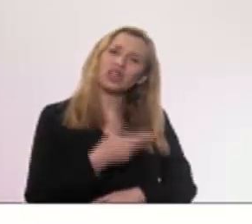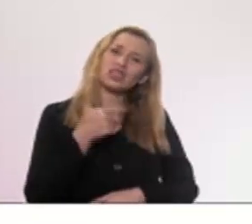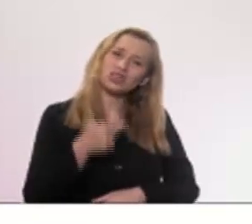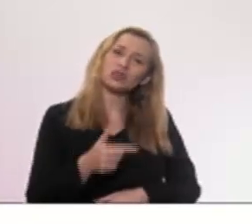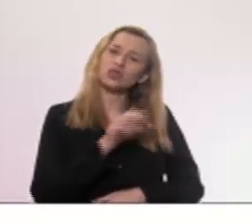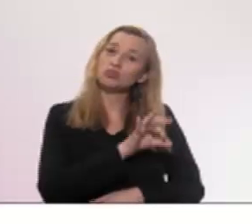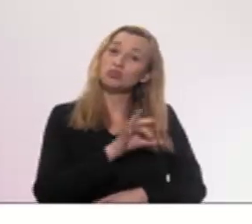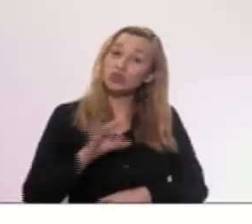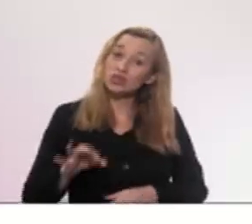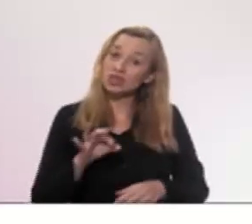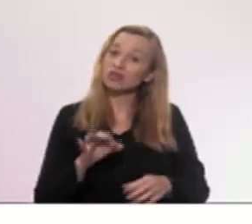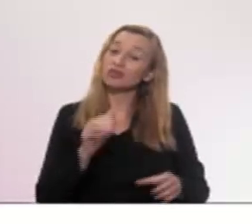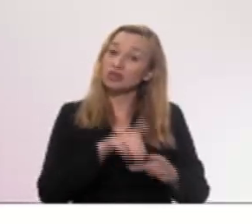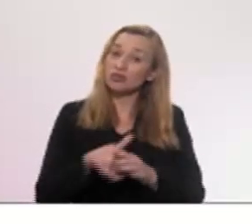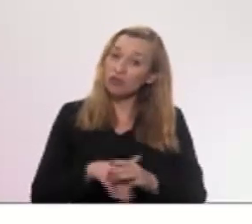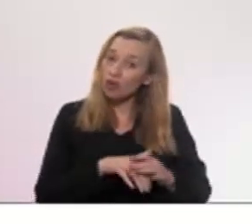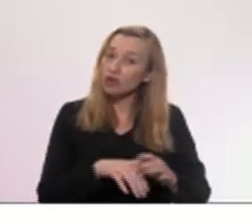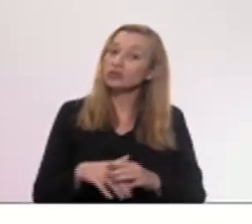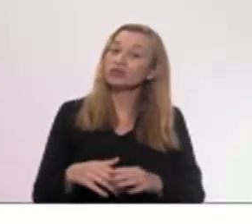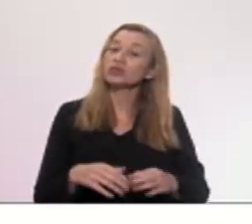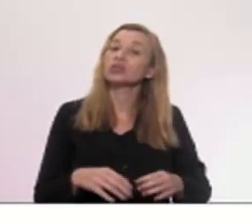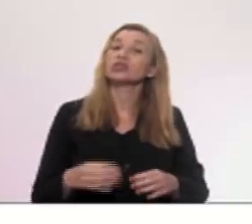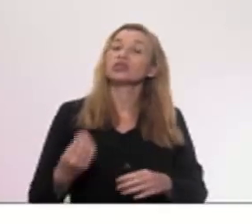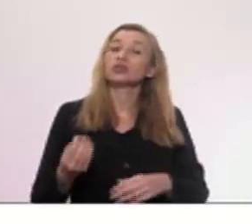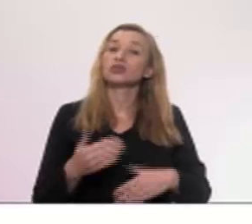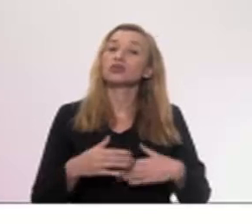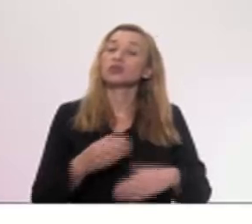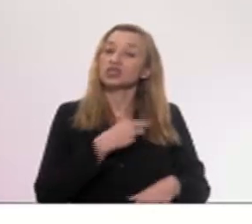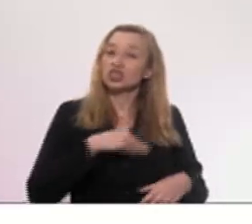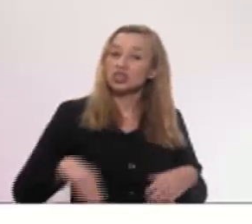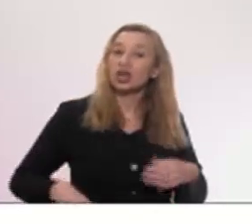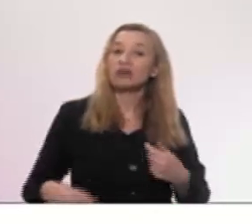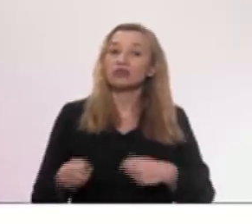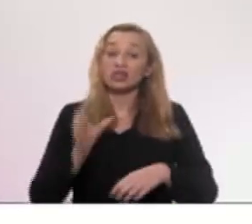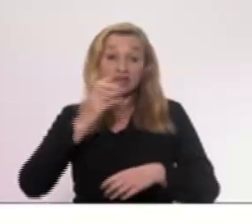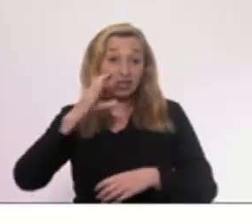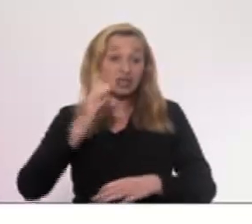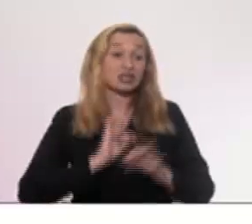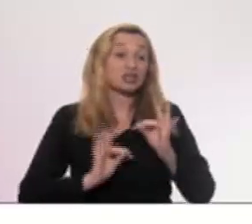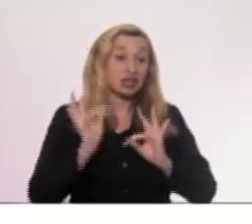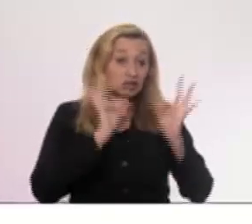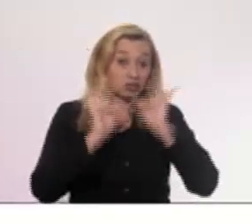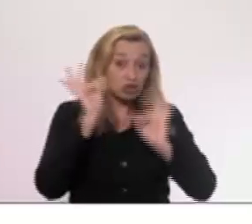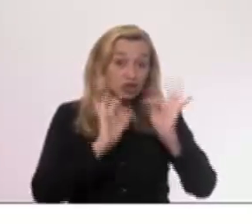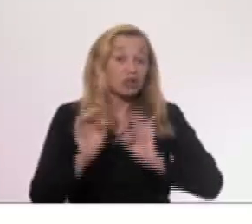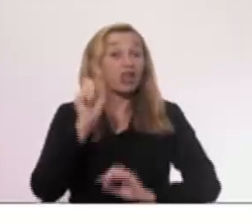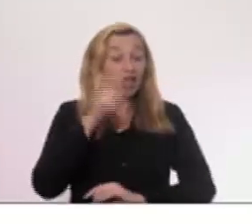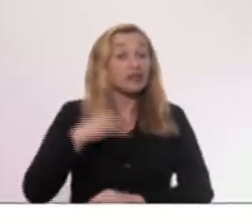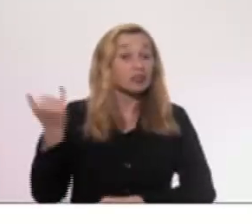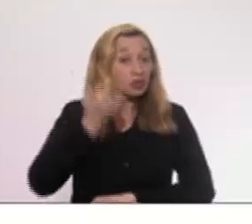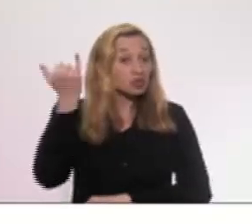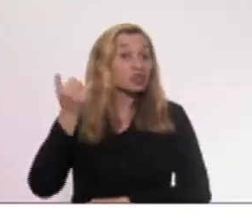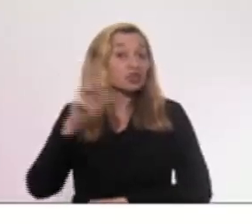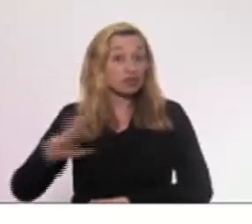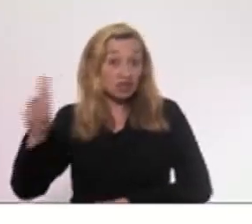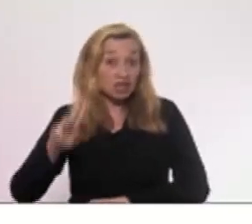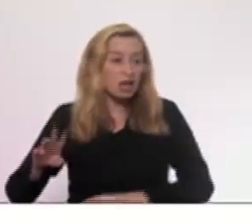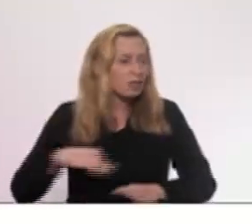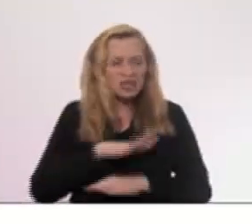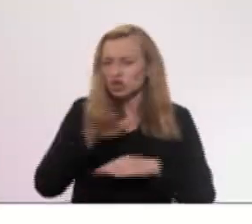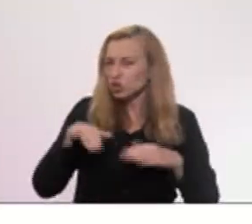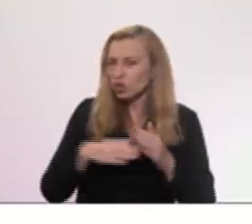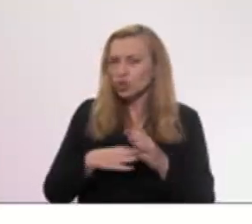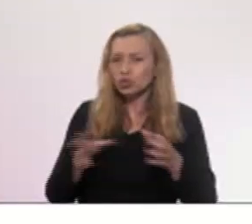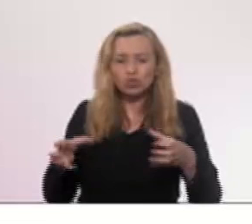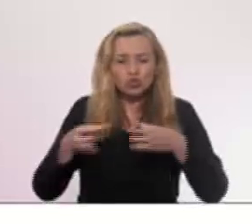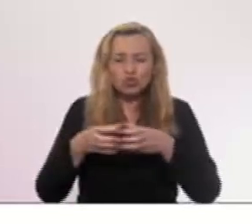42% de corte no orçamento do Ministério da Ciência e Tecnologia, que é importante entender, são as universidades, mas é todo o mundo da